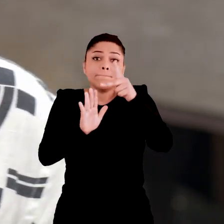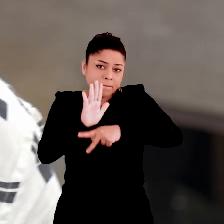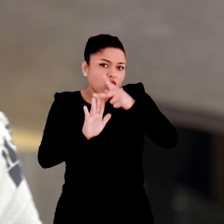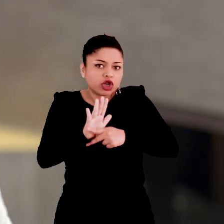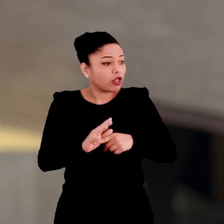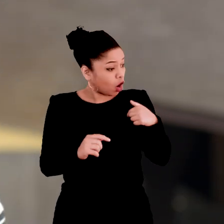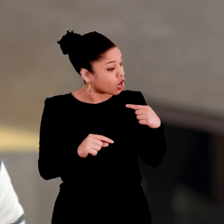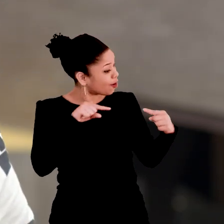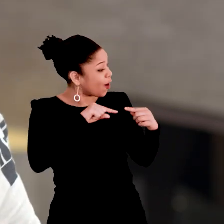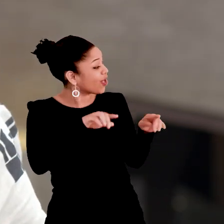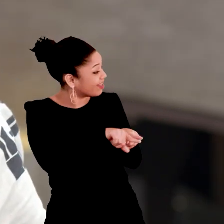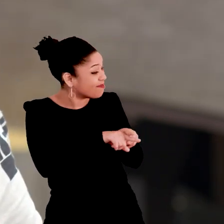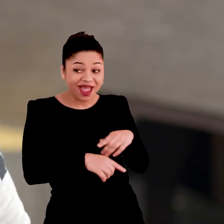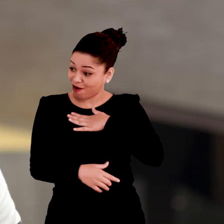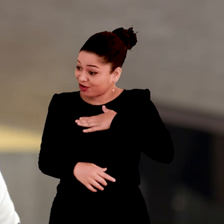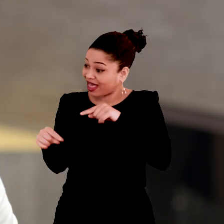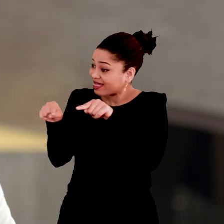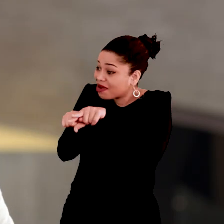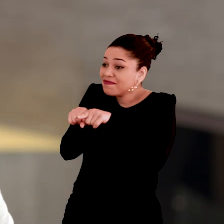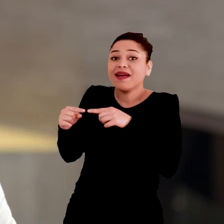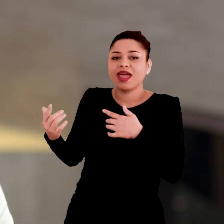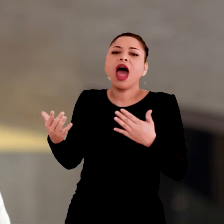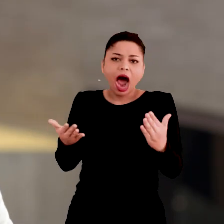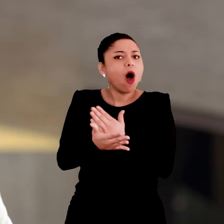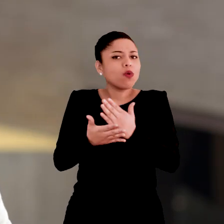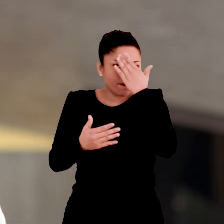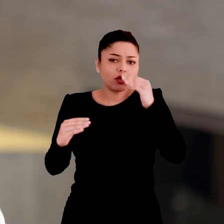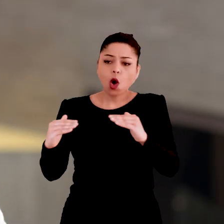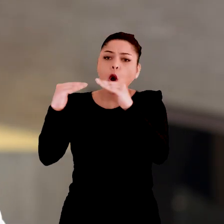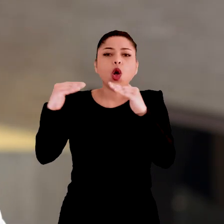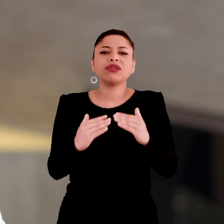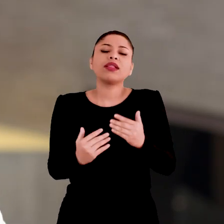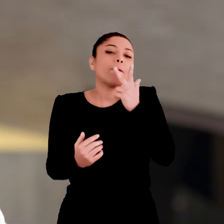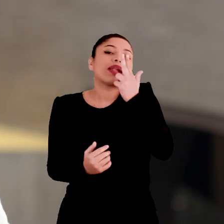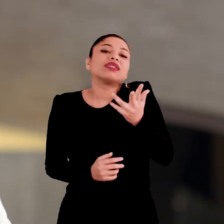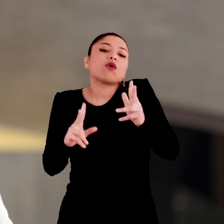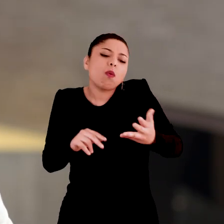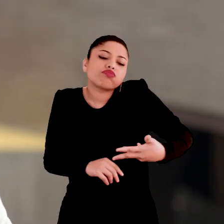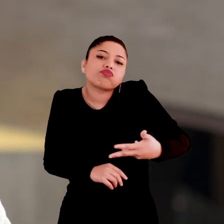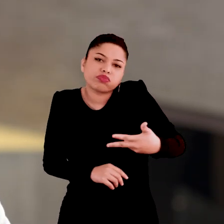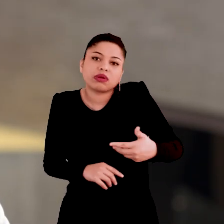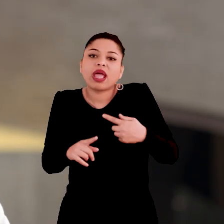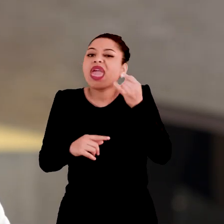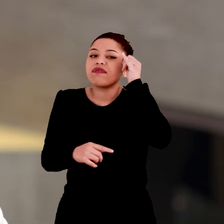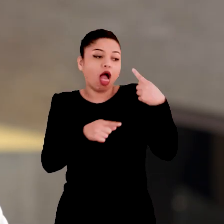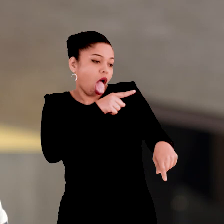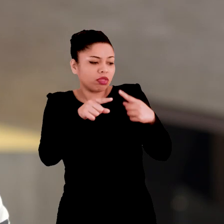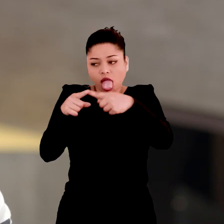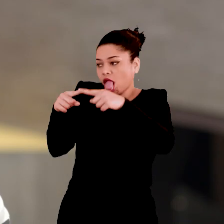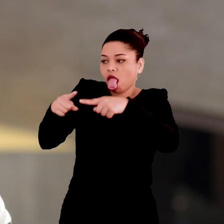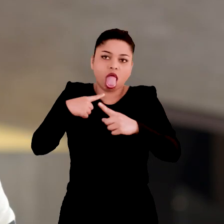mostrou sua relação e tinha algumas unanimidades, né? Então, isso também adiantou muito o processo, sabe? Porque